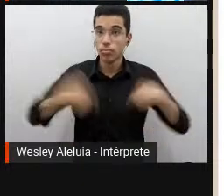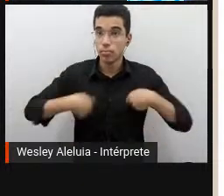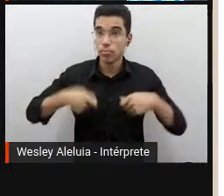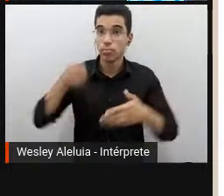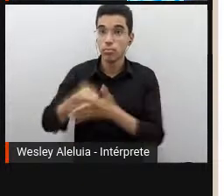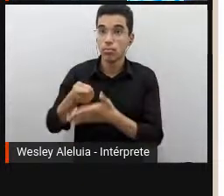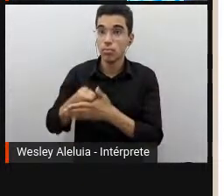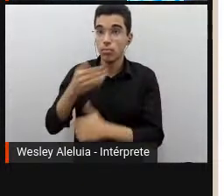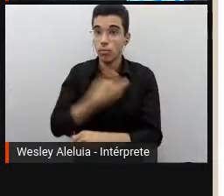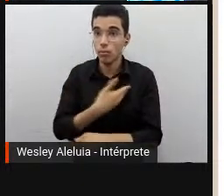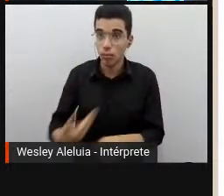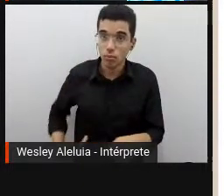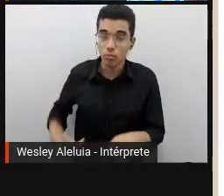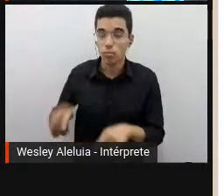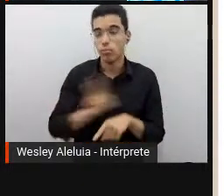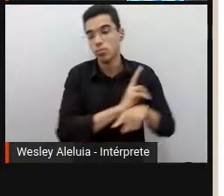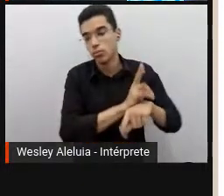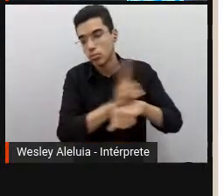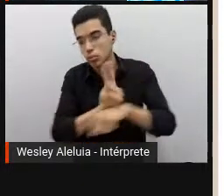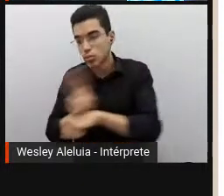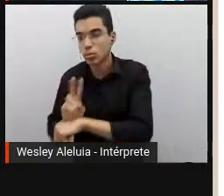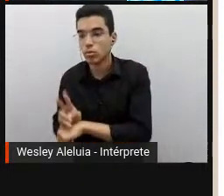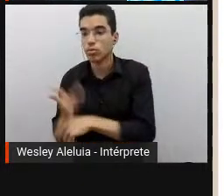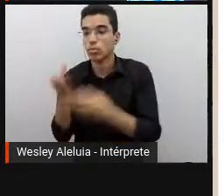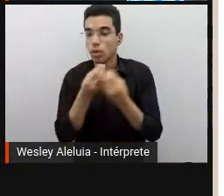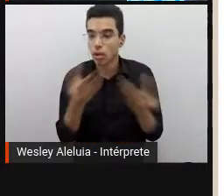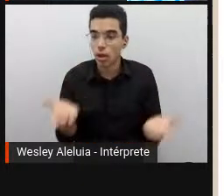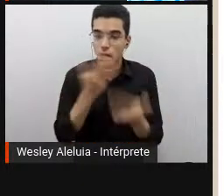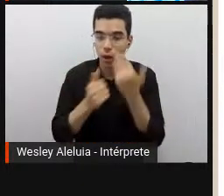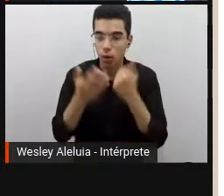promoção e o provimento do direito humano à alimentação adequada.